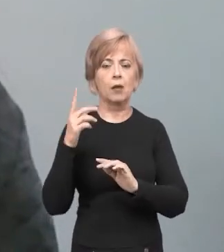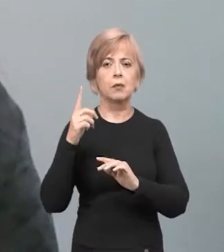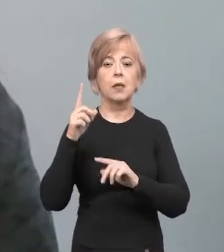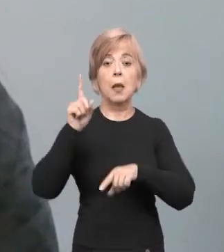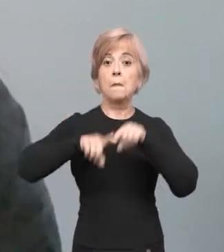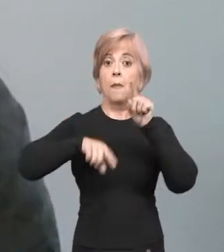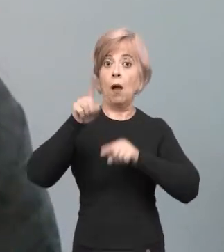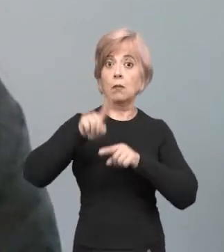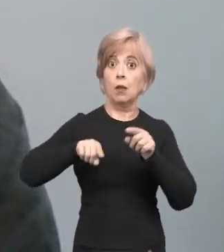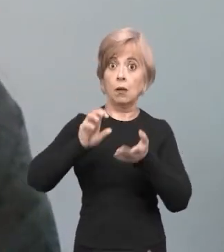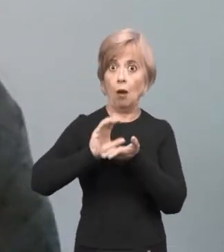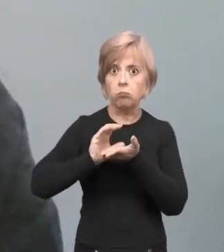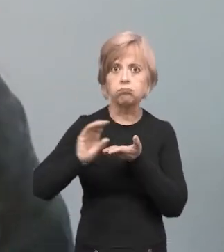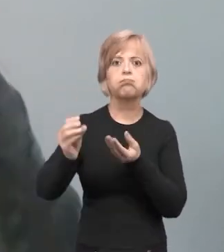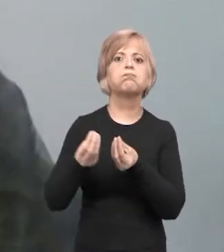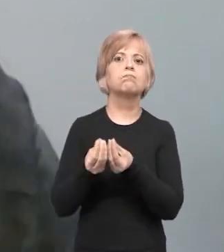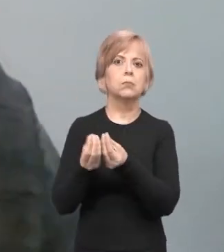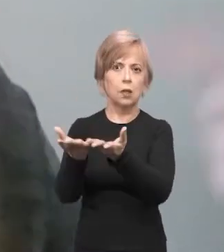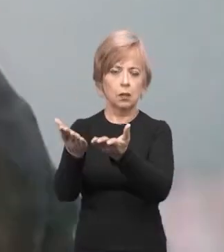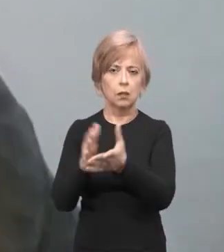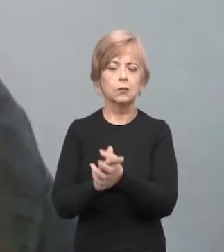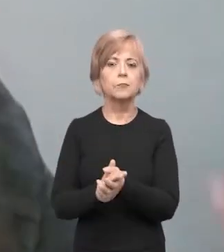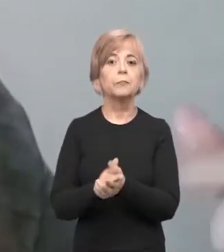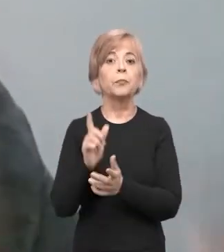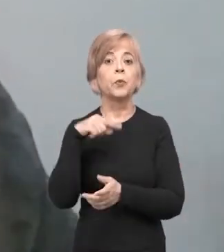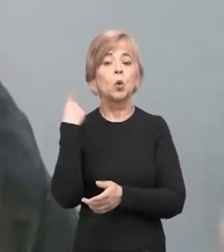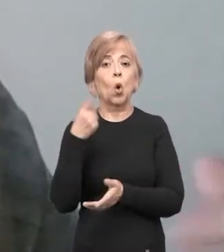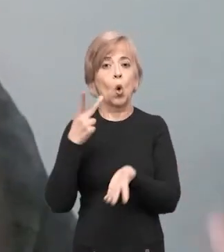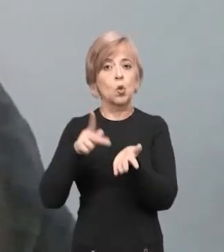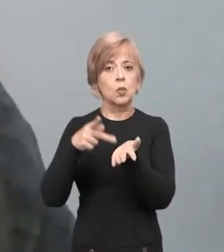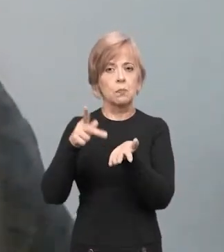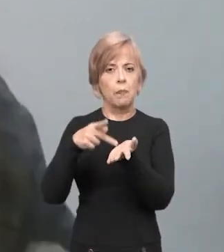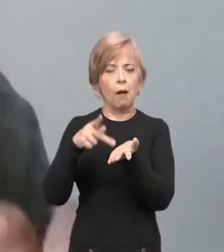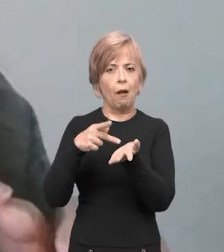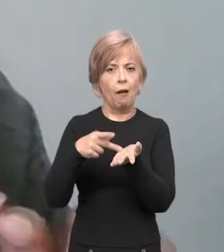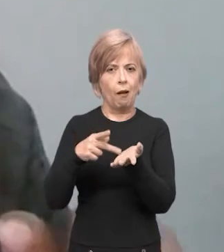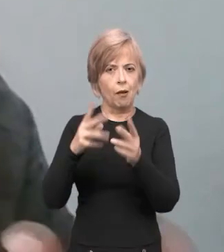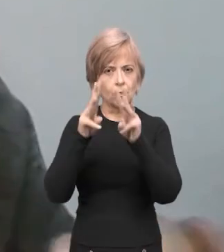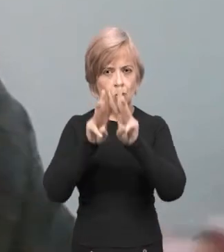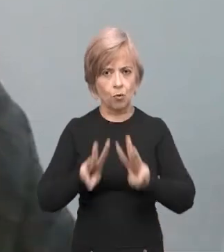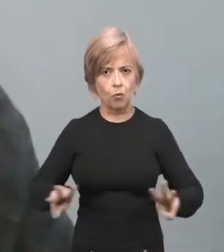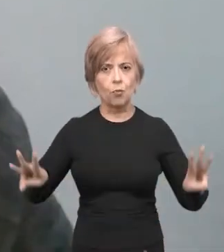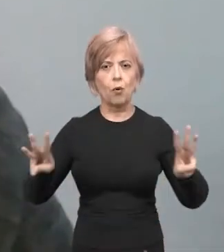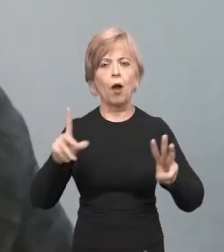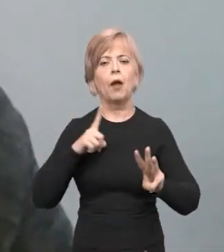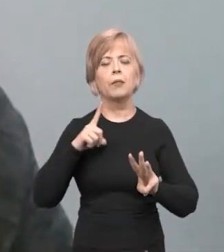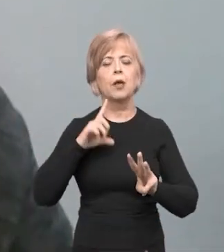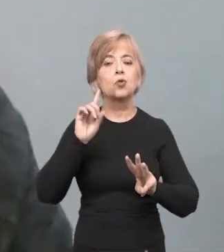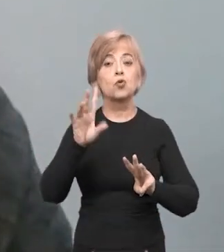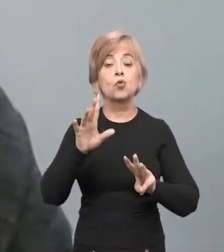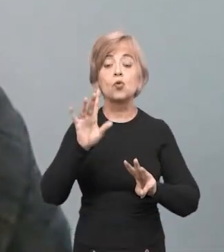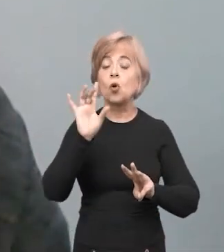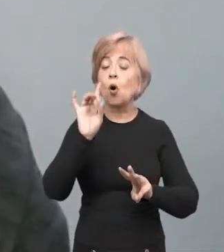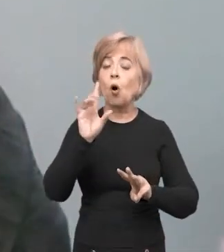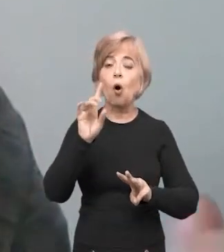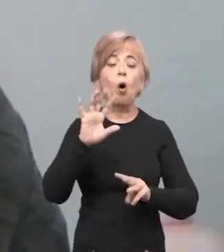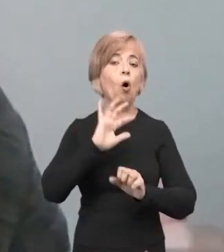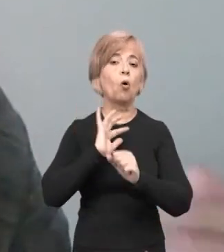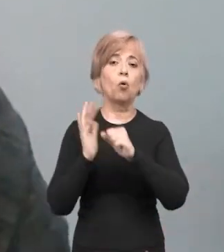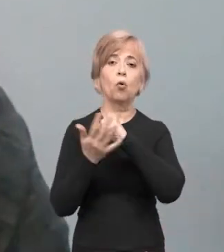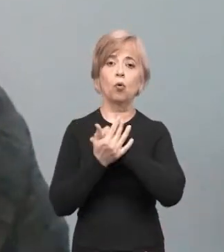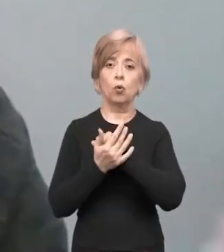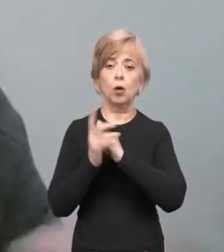esses materiais, inclusive criamos na nossa página uma parte só sobre o coronavírus